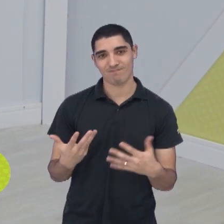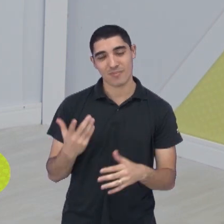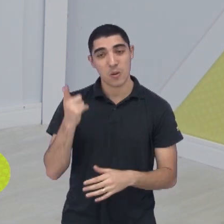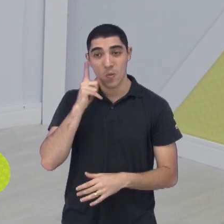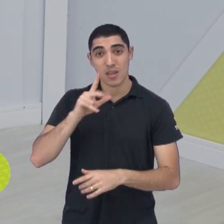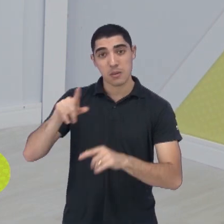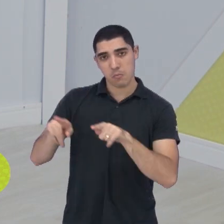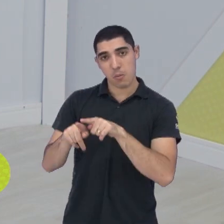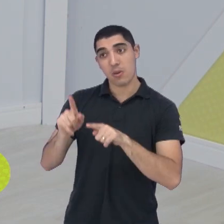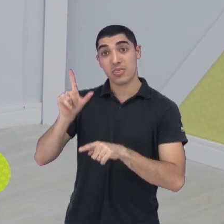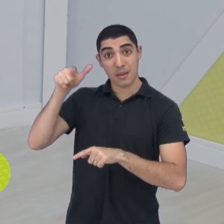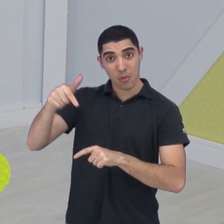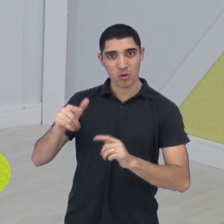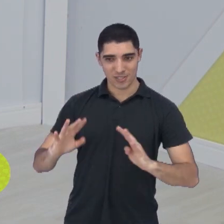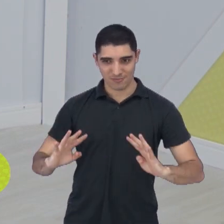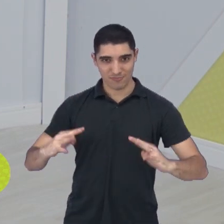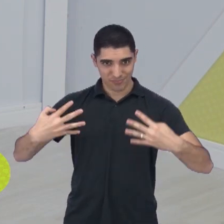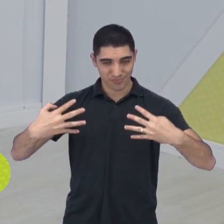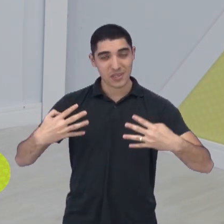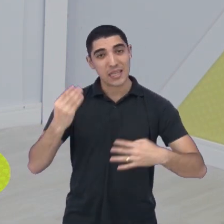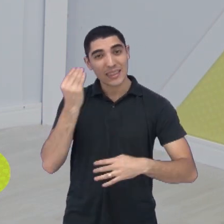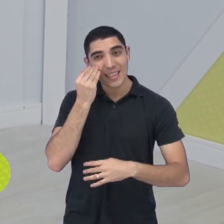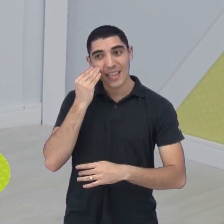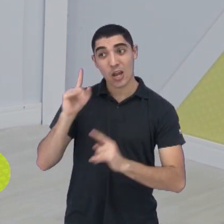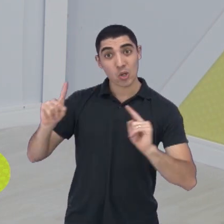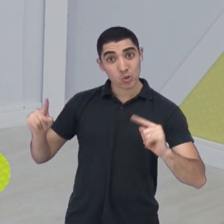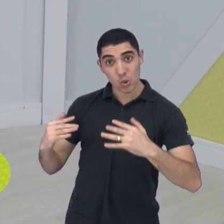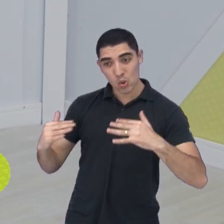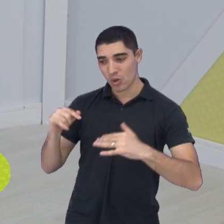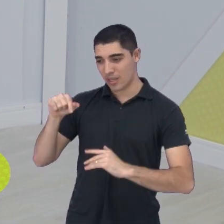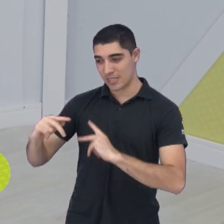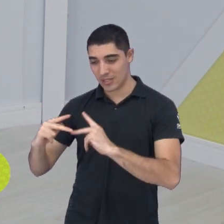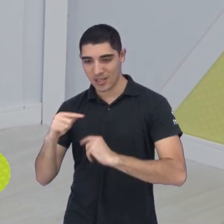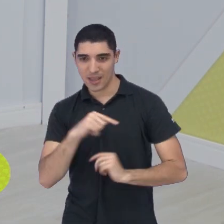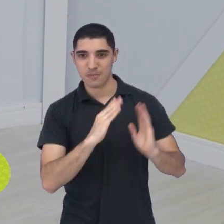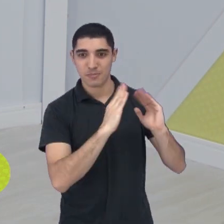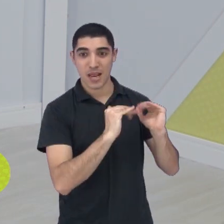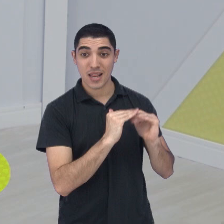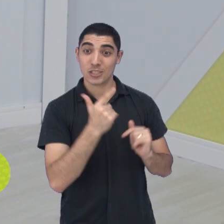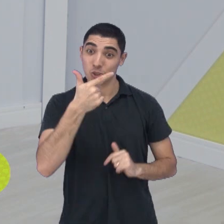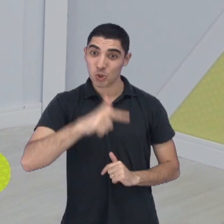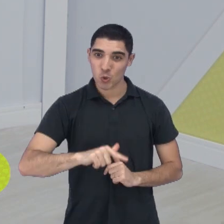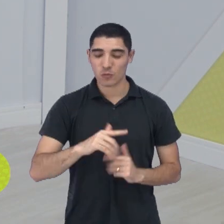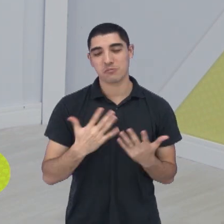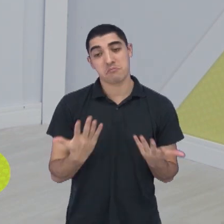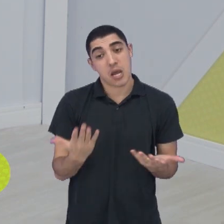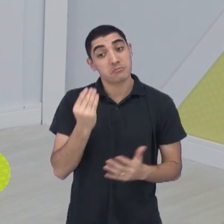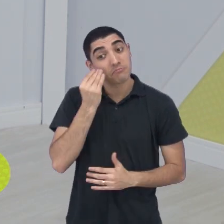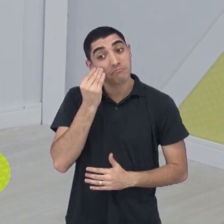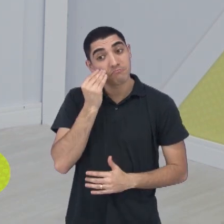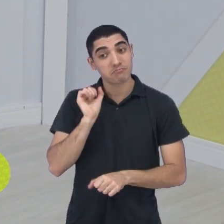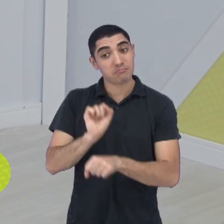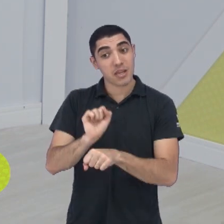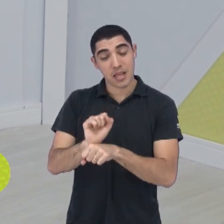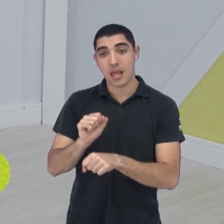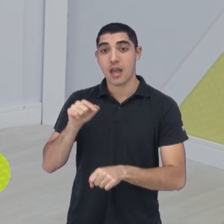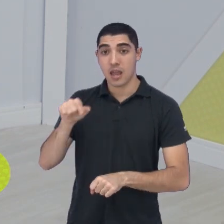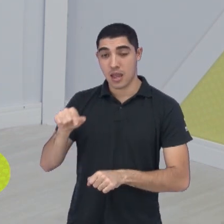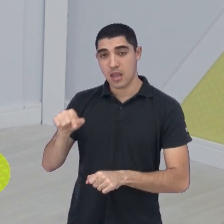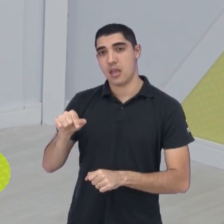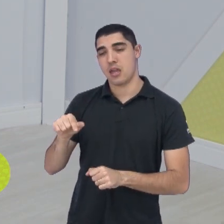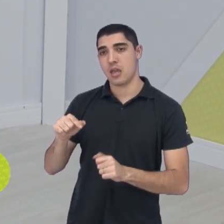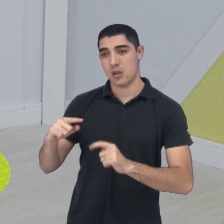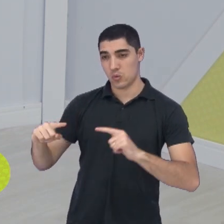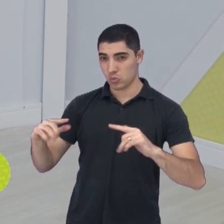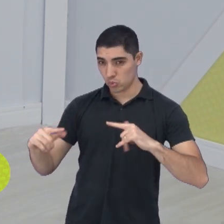em casa. Mas se não der, faz parte, vai para o primeiro jogo aqui em São José nas quartas de final e depois sai para enfrentar possivelmente a equipe do